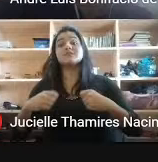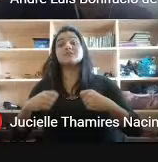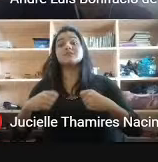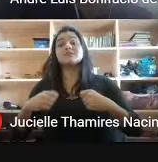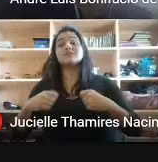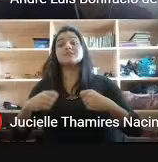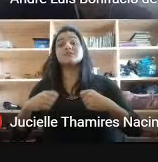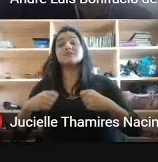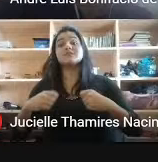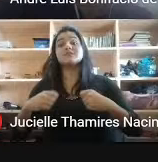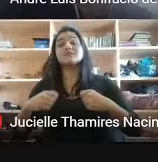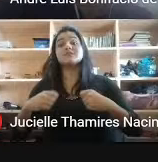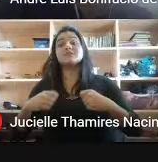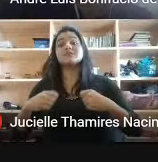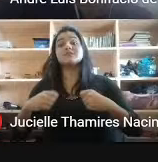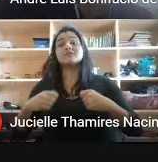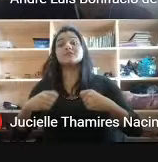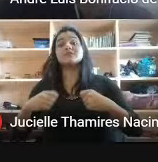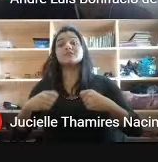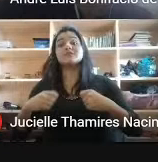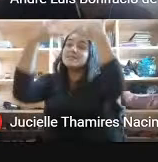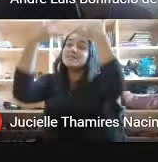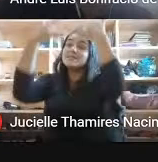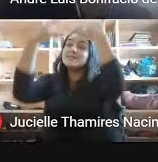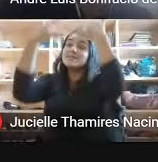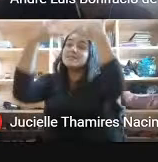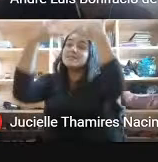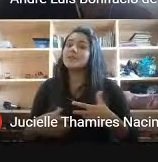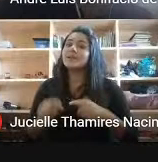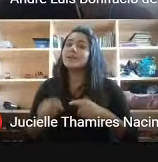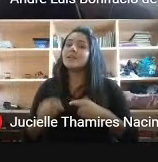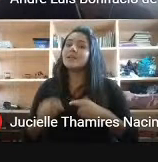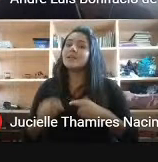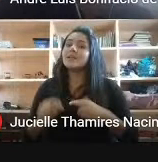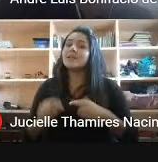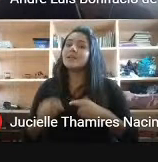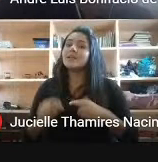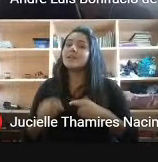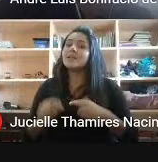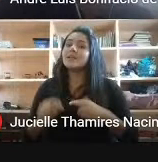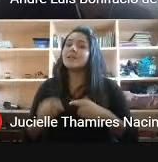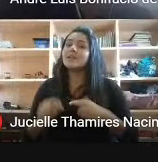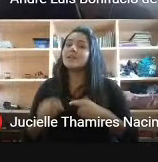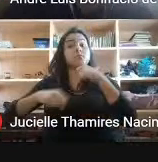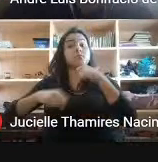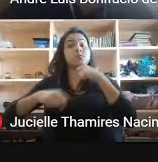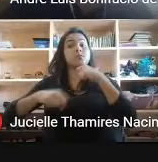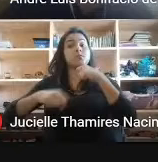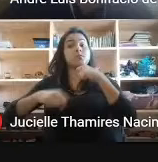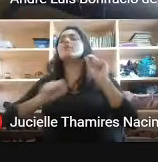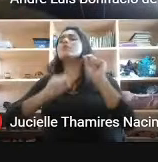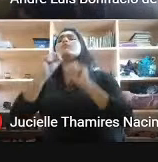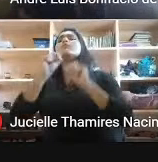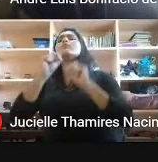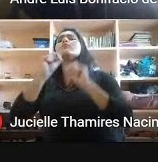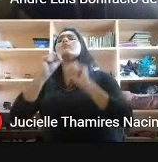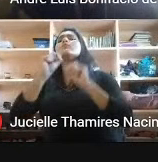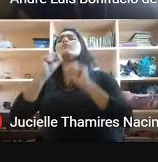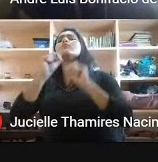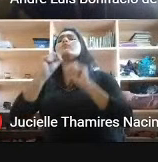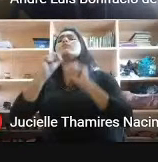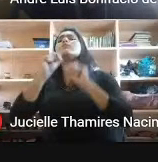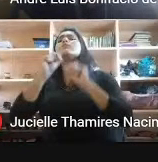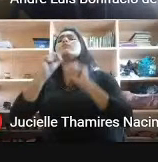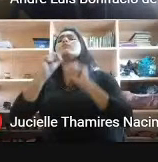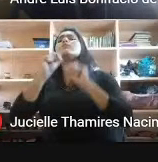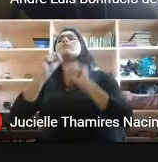são as formas de prevenção, as sequelas que pode trazer para uma criança. Então, assim, é uma lacuna que precisa ser muito bem trabalhada. Então, assim, eu